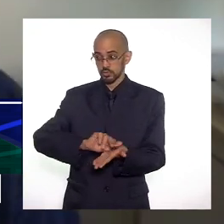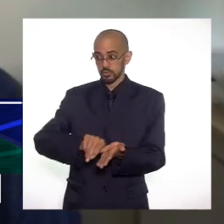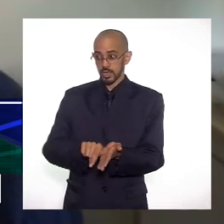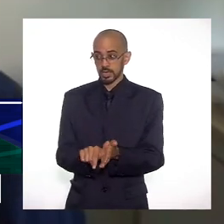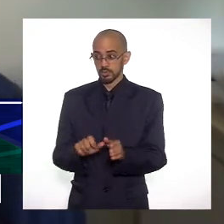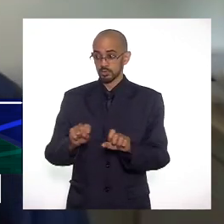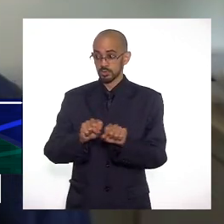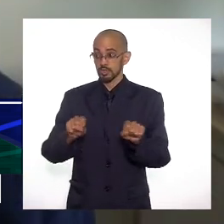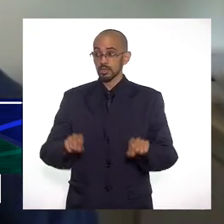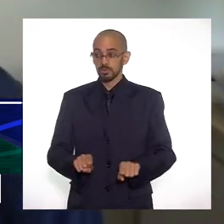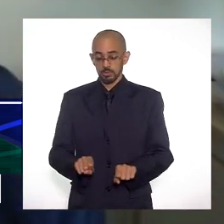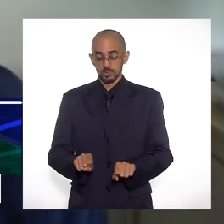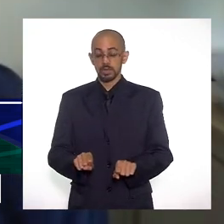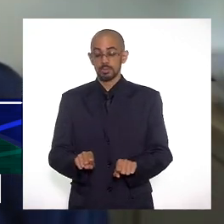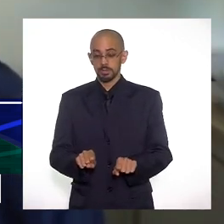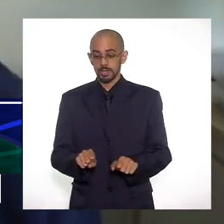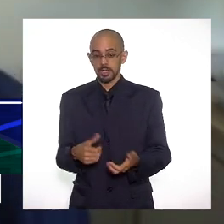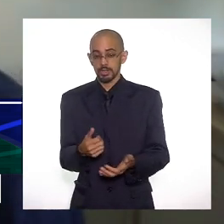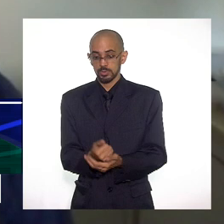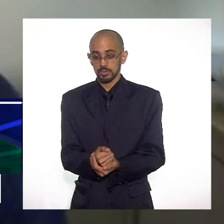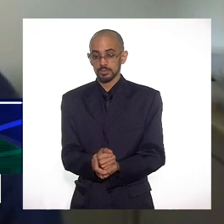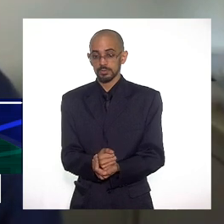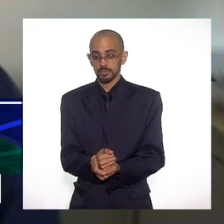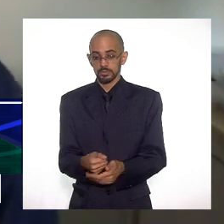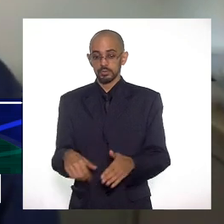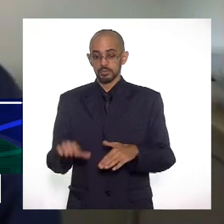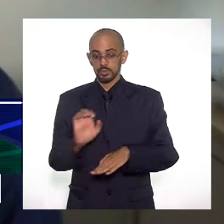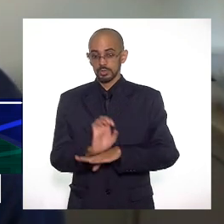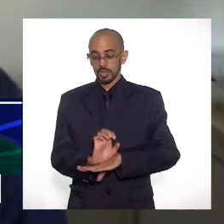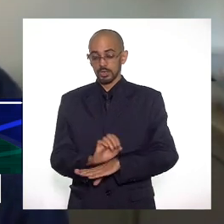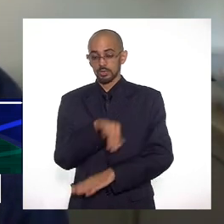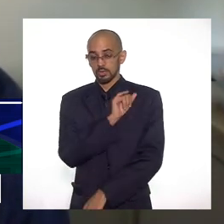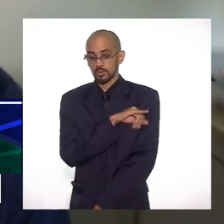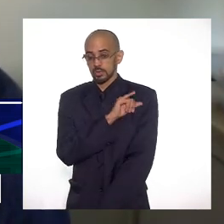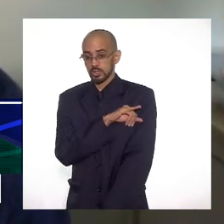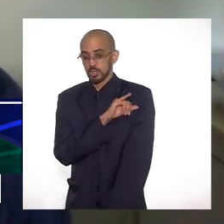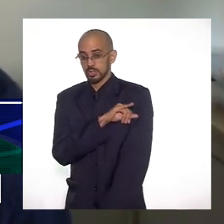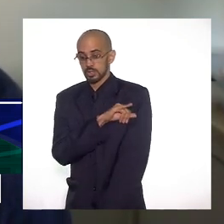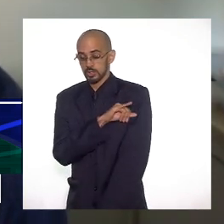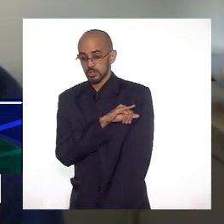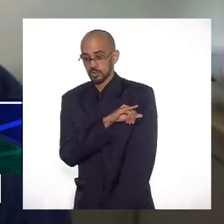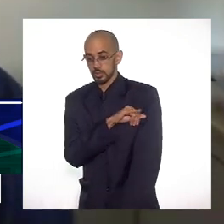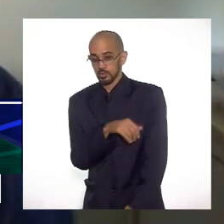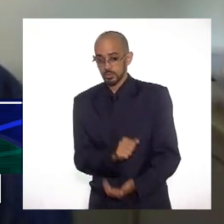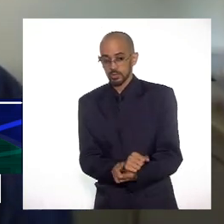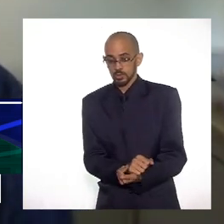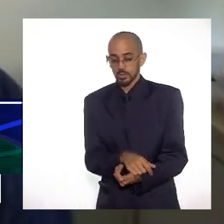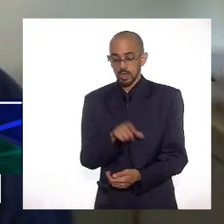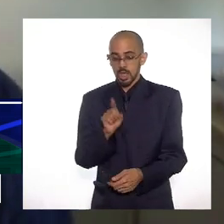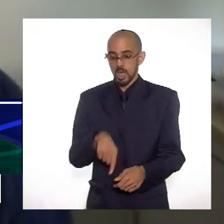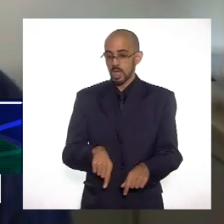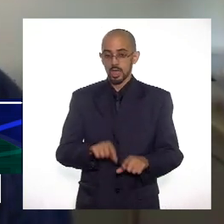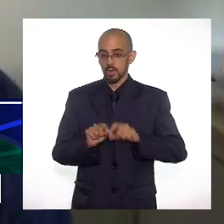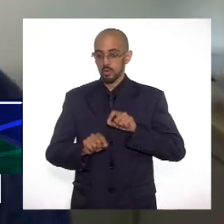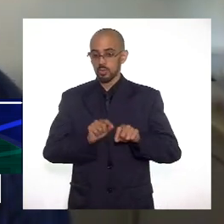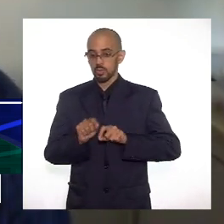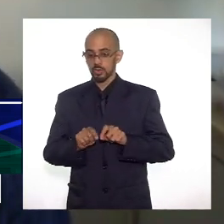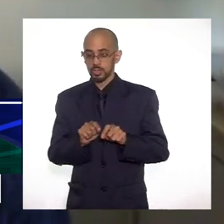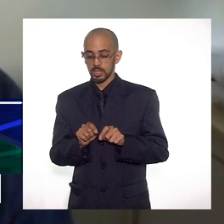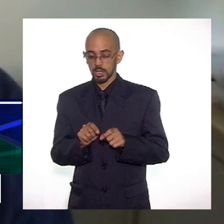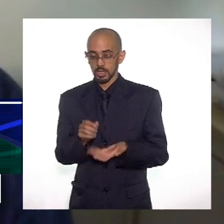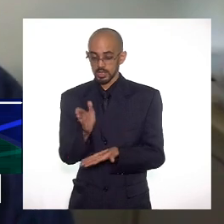da Previdência do Estado do Rio de Janeiro, né, fossem consideradas